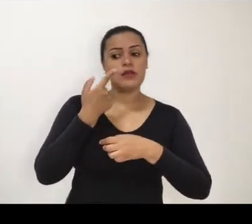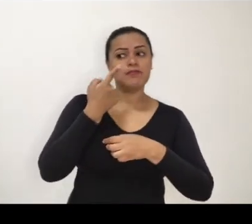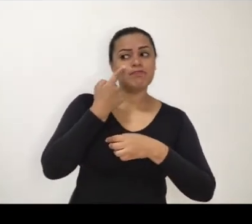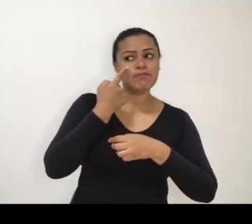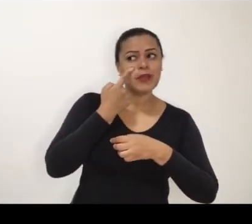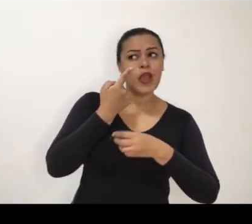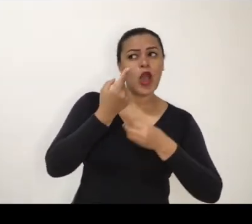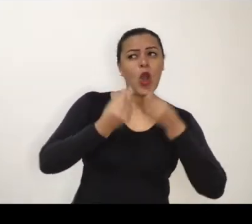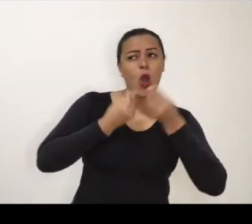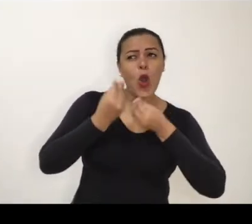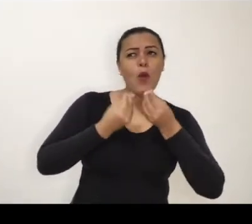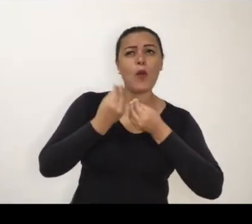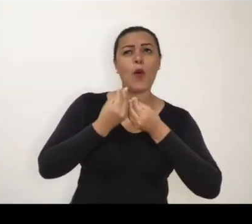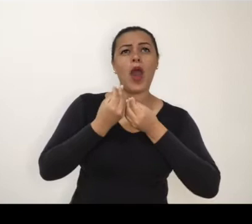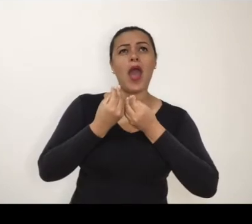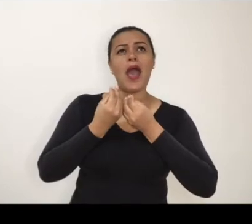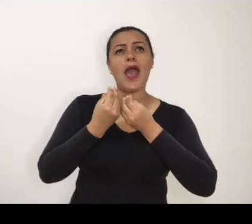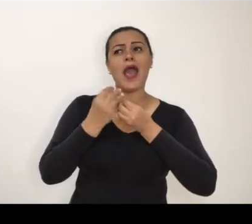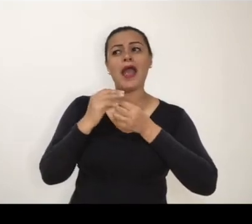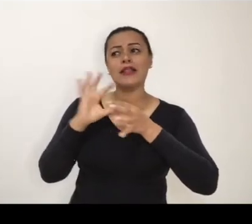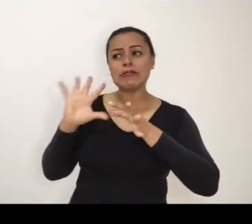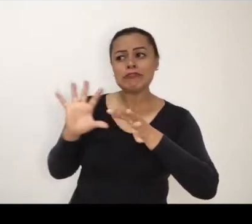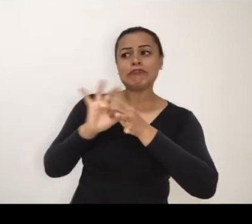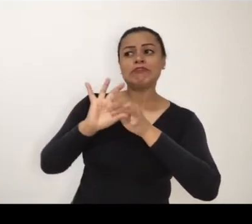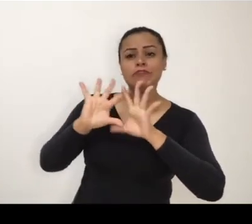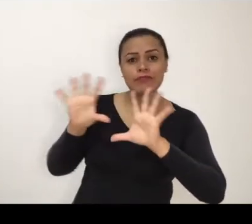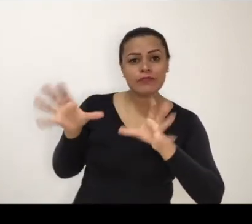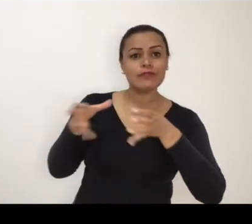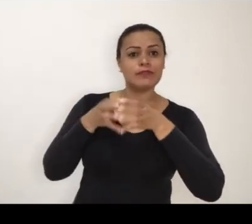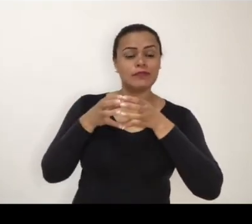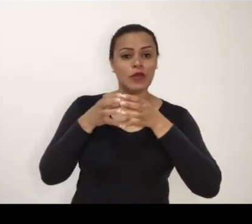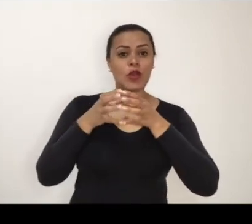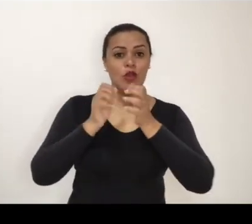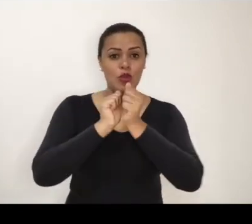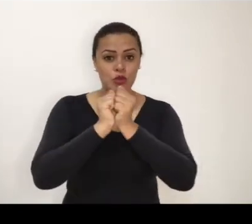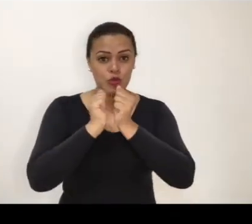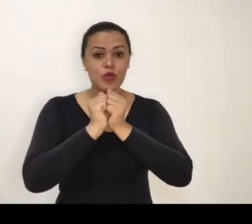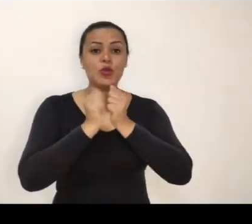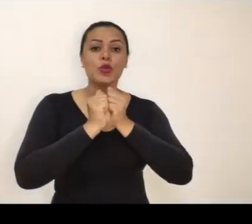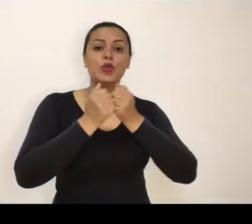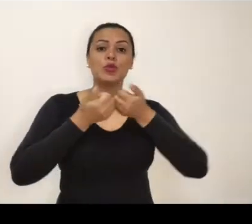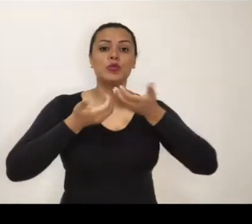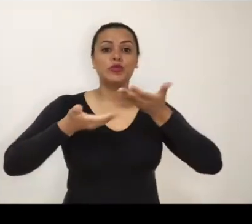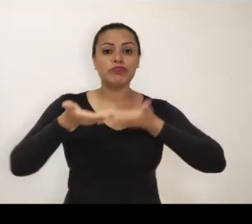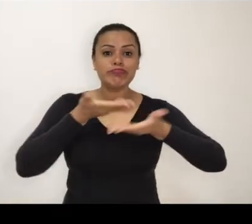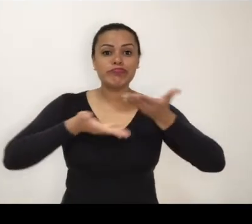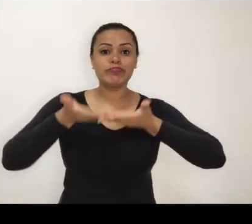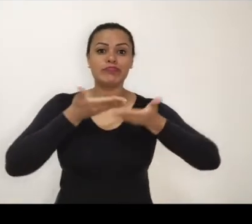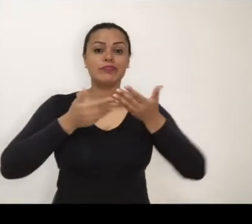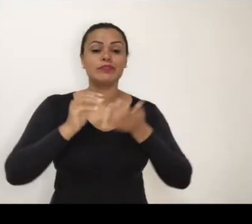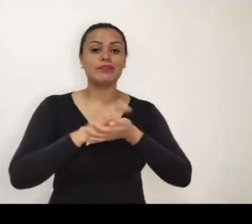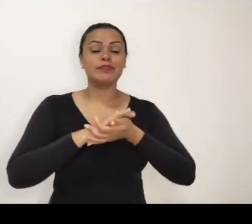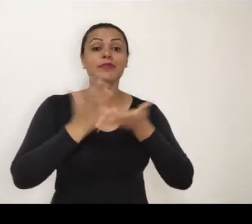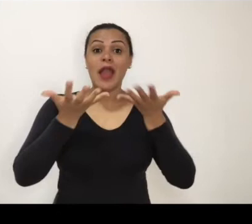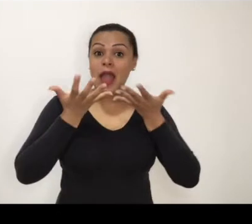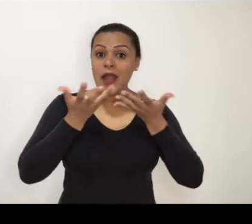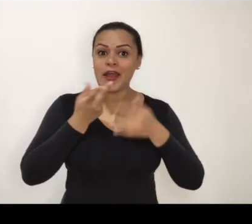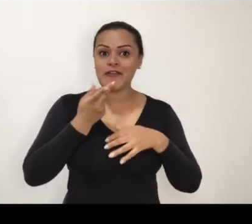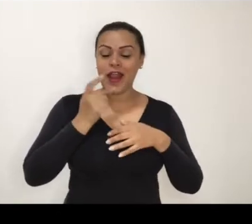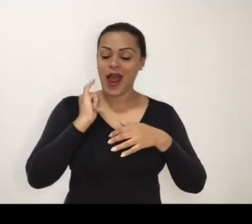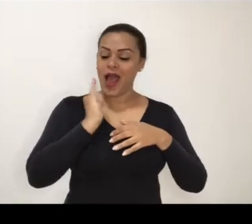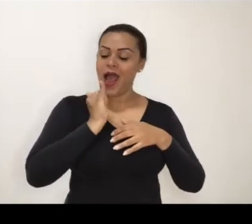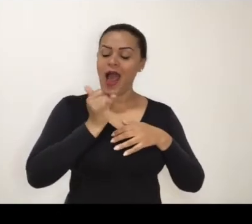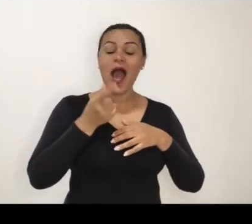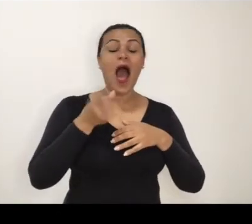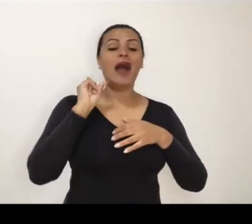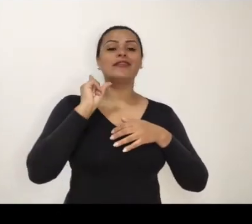essa ideia de viver junto, de compor e de problematizar coisas juntos. Quero contar uma coisa antes que eu acho